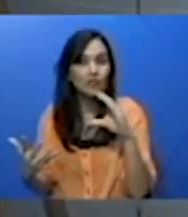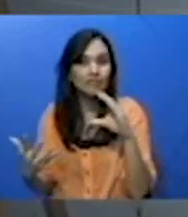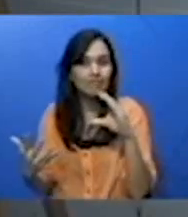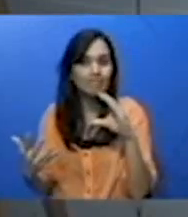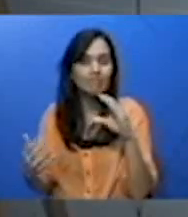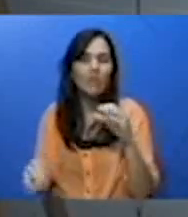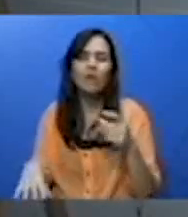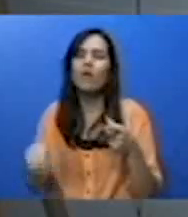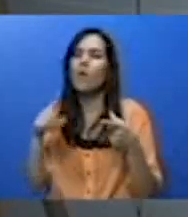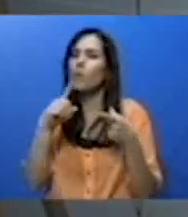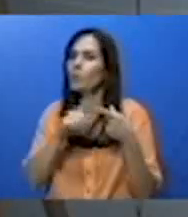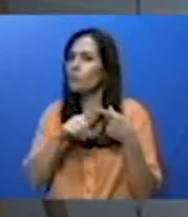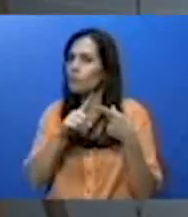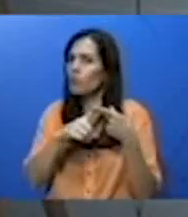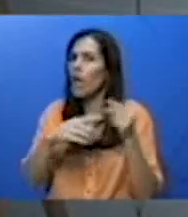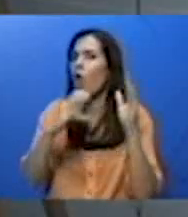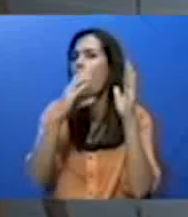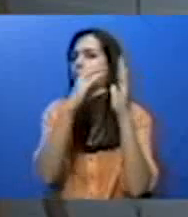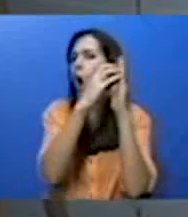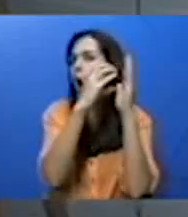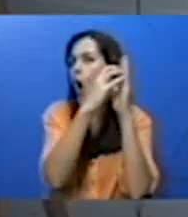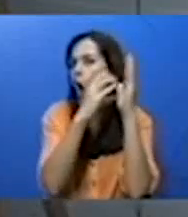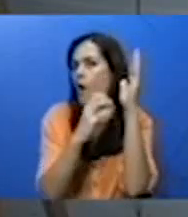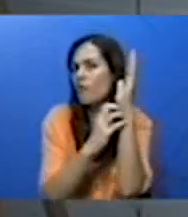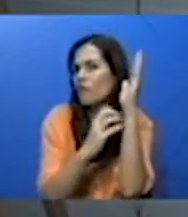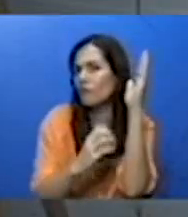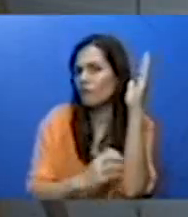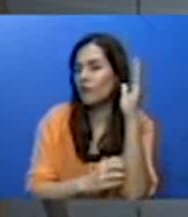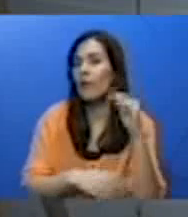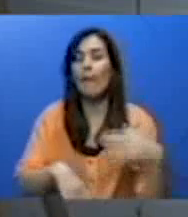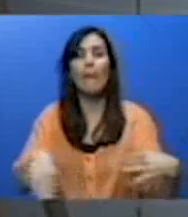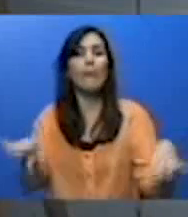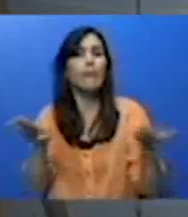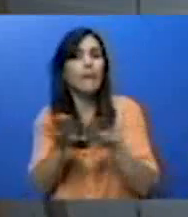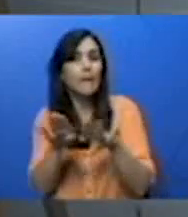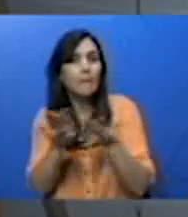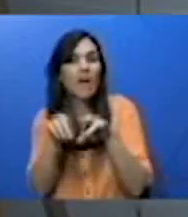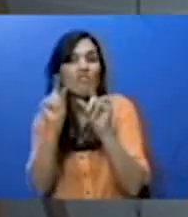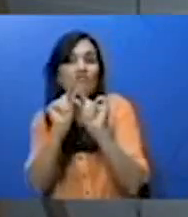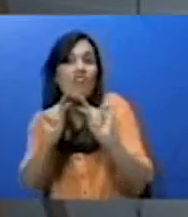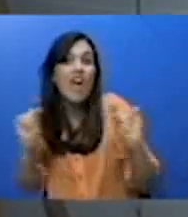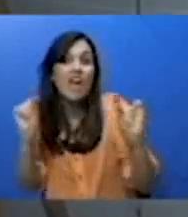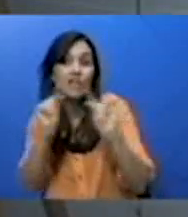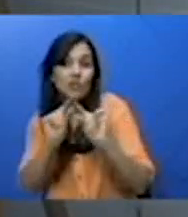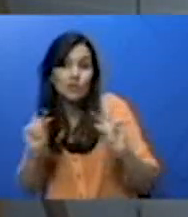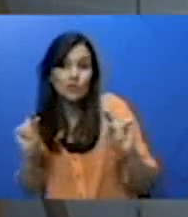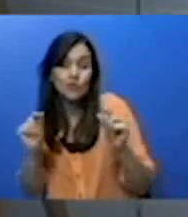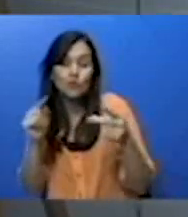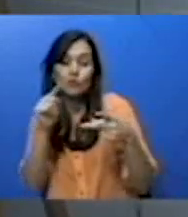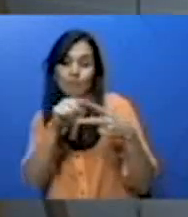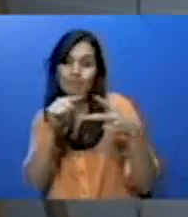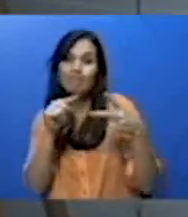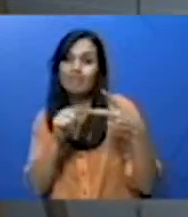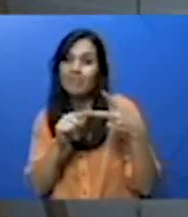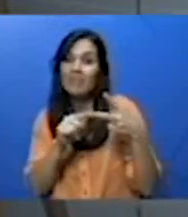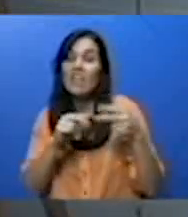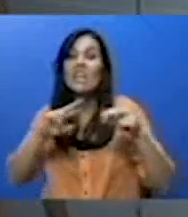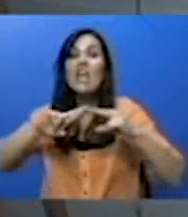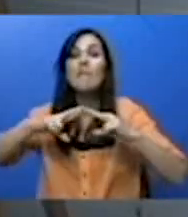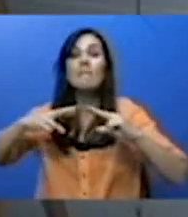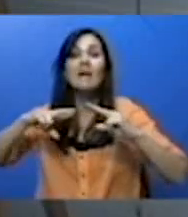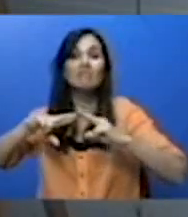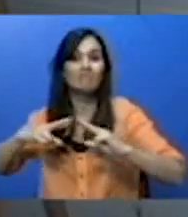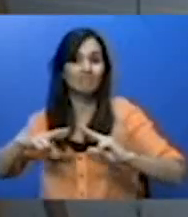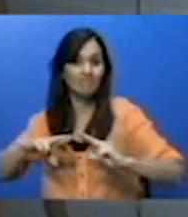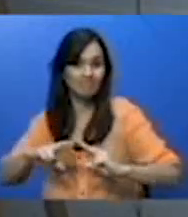Fez, separou um estrofe, colocou os versos, colocou rimas, tá?